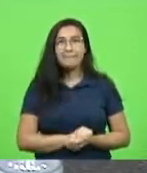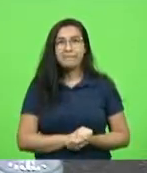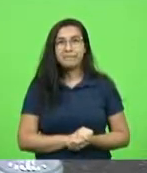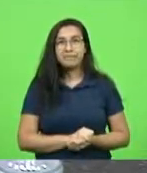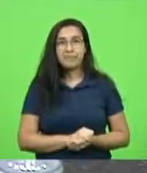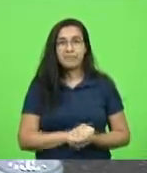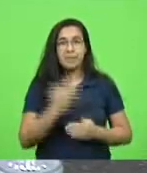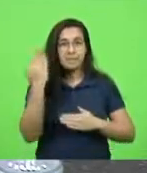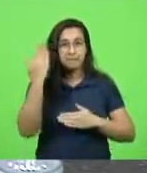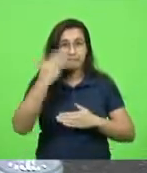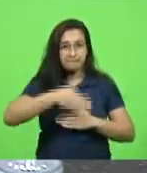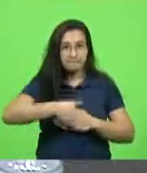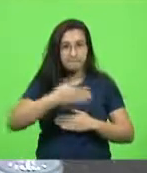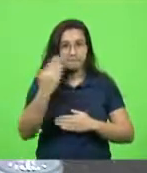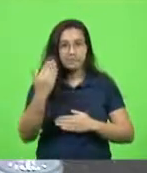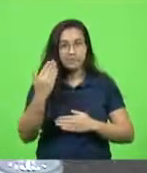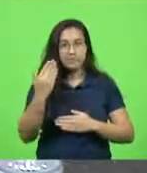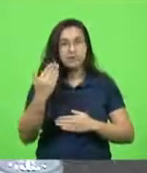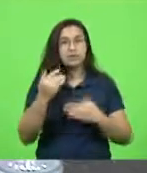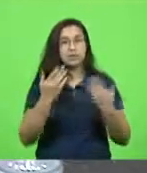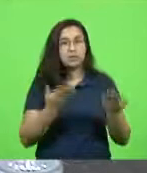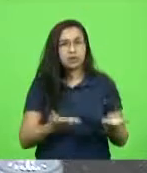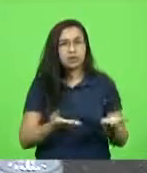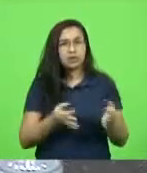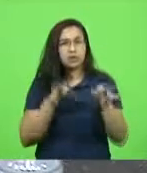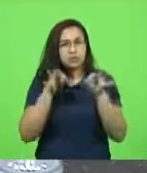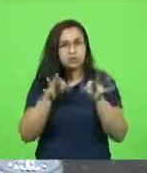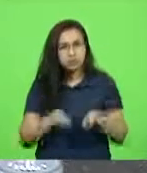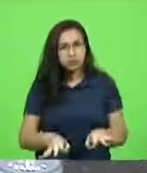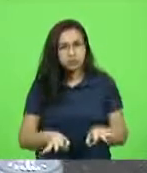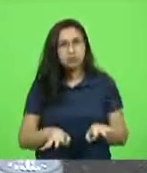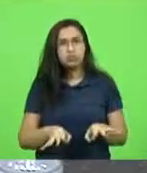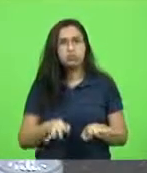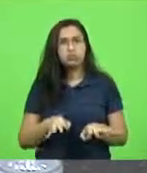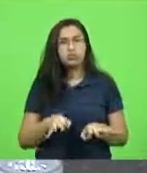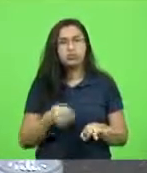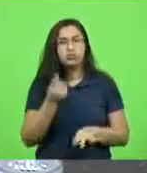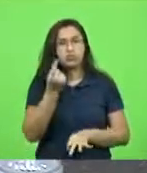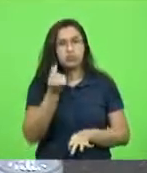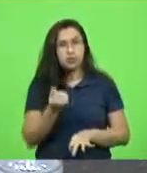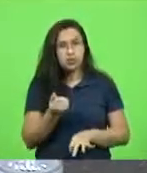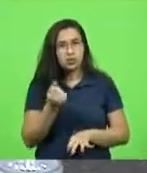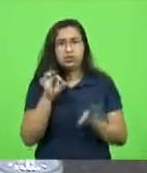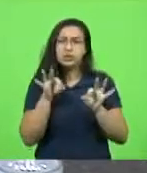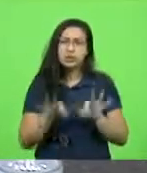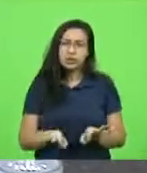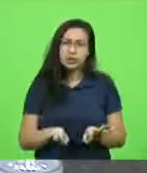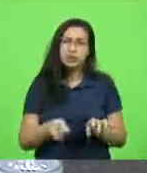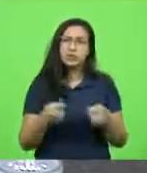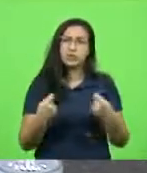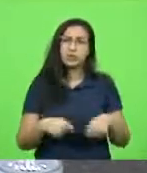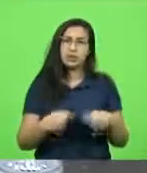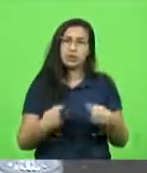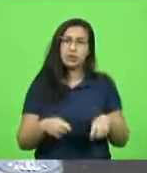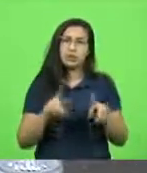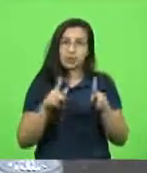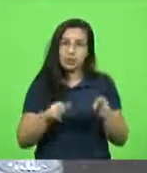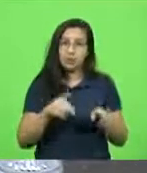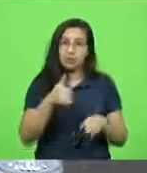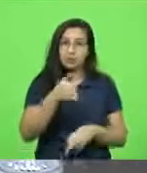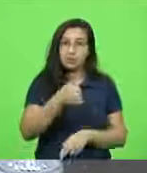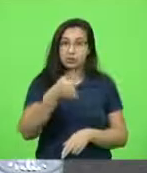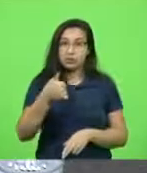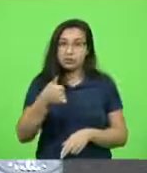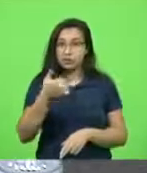como pedágios é que sejam justos com custos justos e como é o da 116